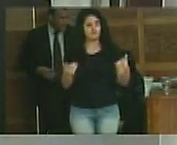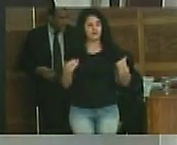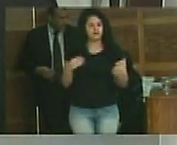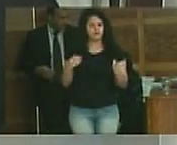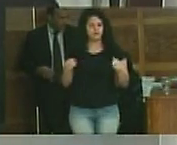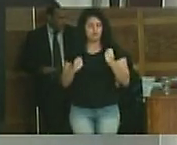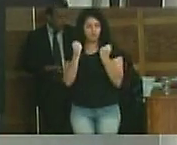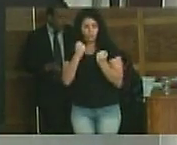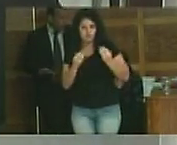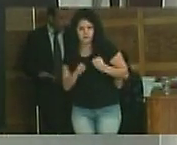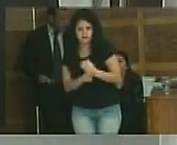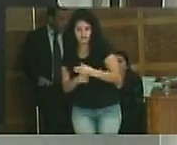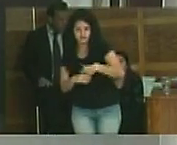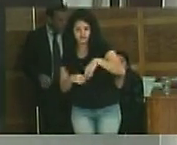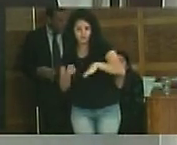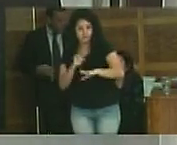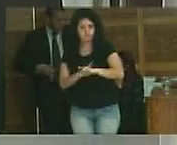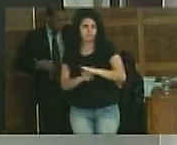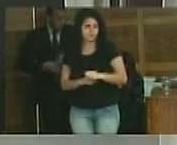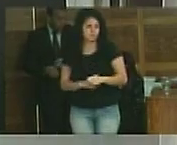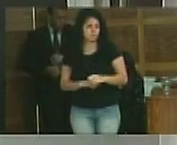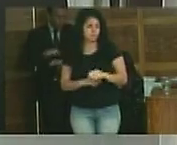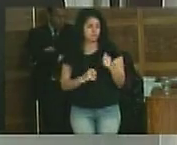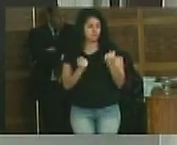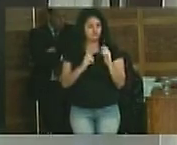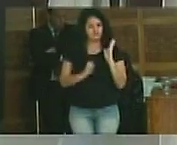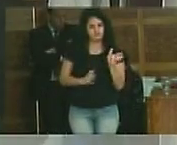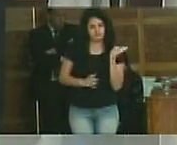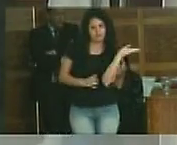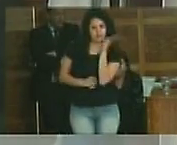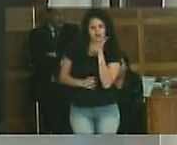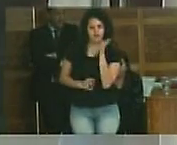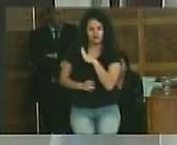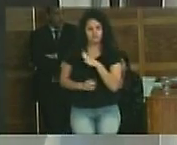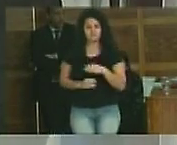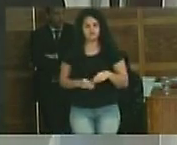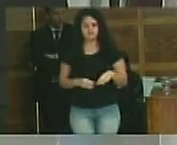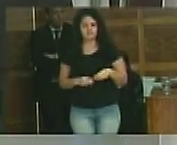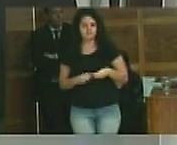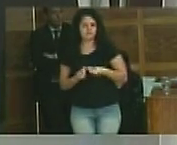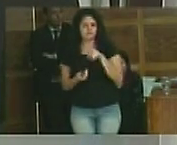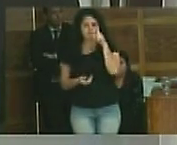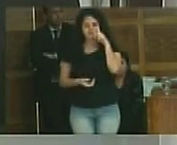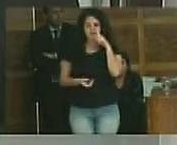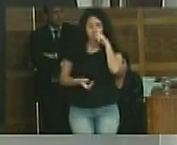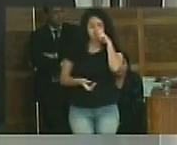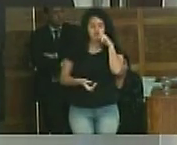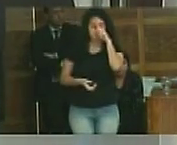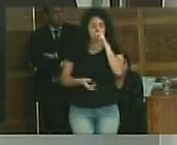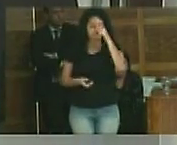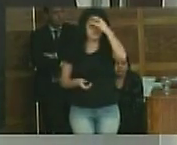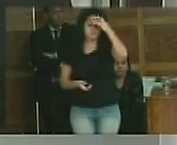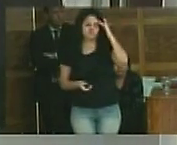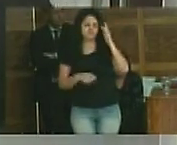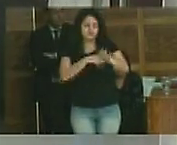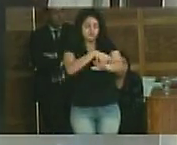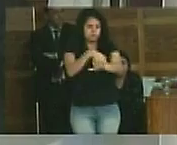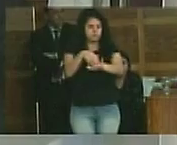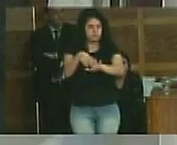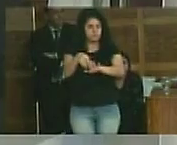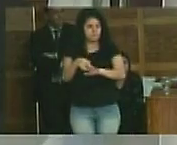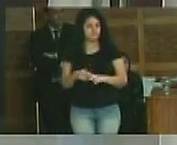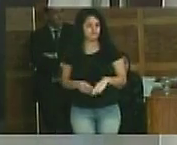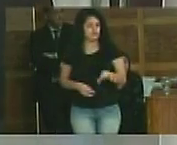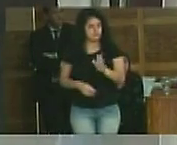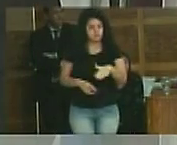centro, os veículos já estão praticamente em alta velocidade, oferecendo risco aos moradores, aos pedestres que atravessam,